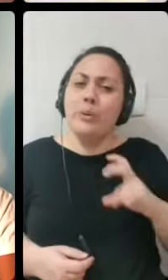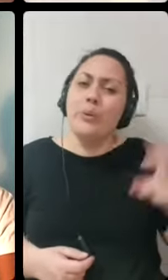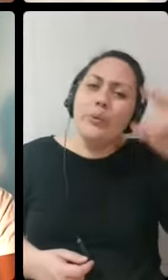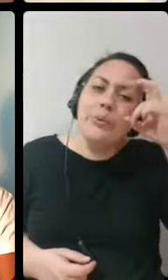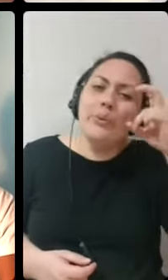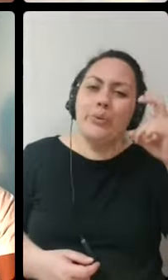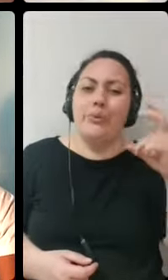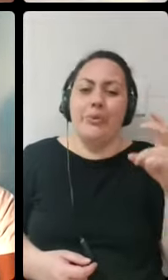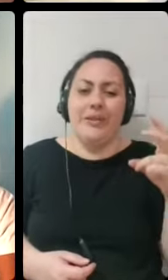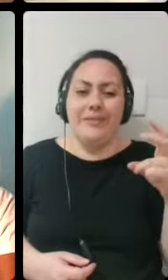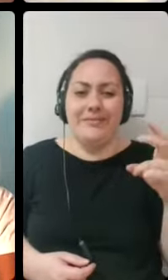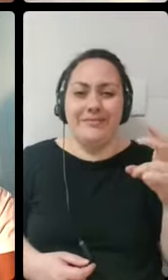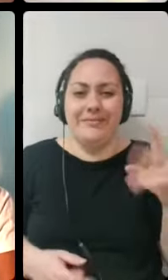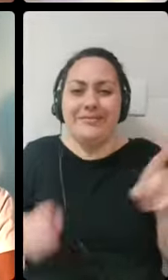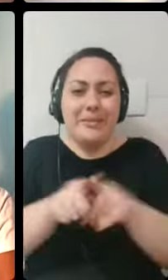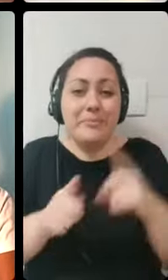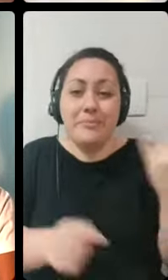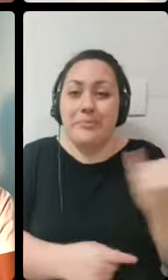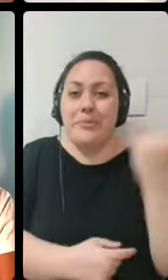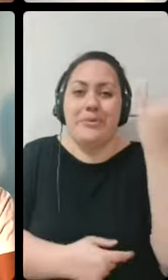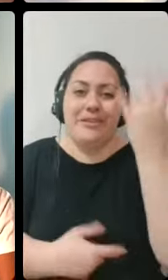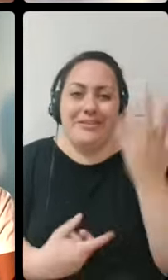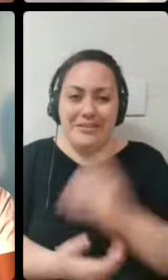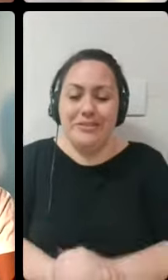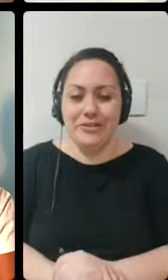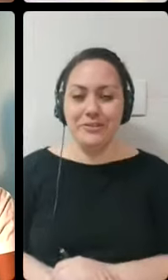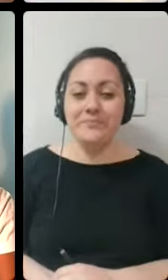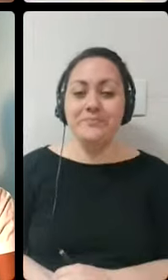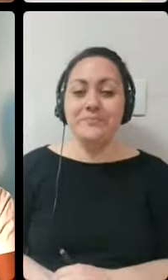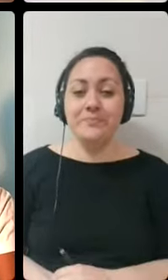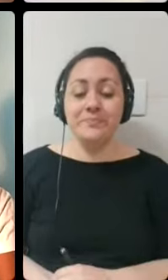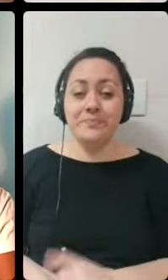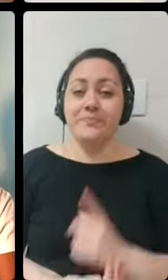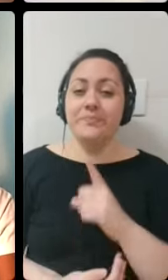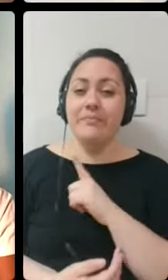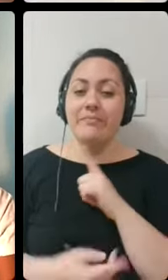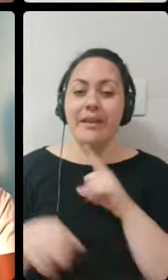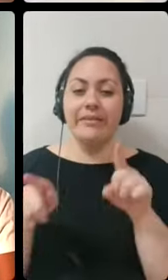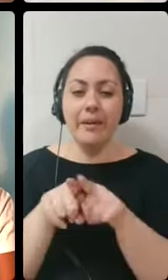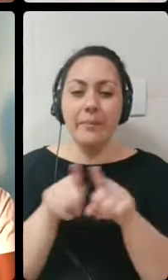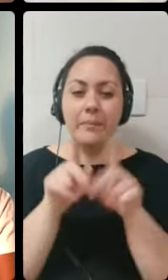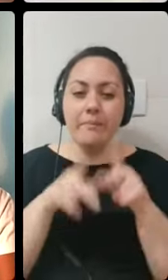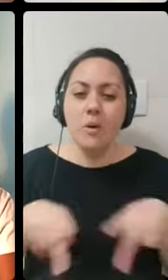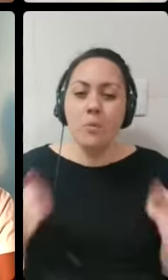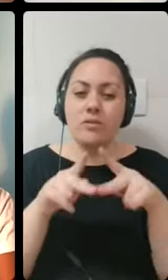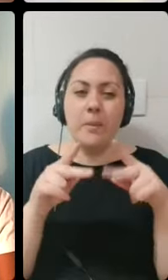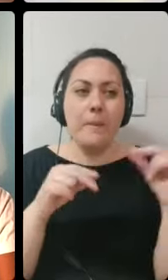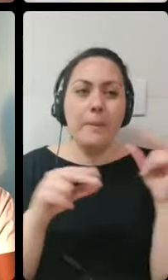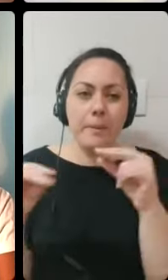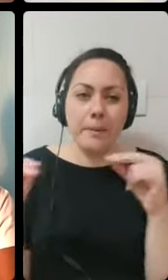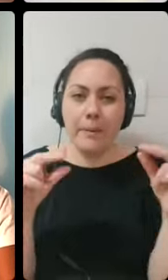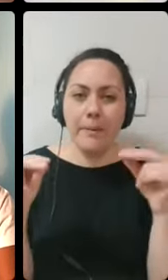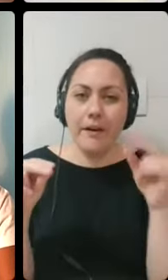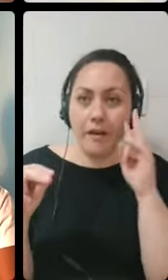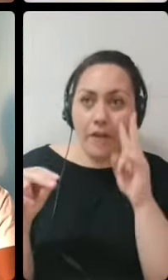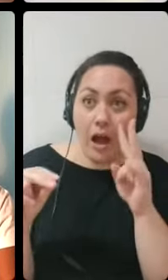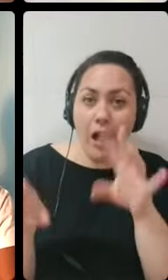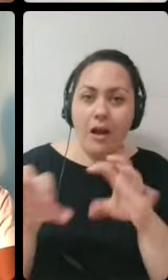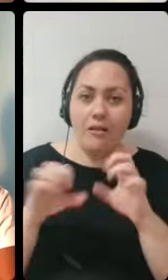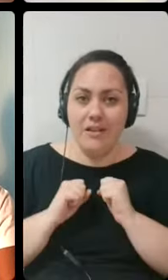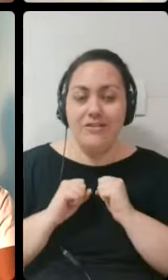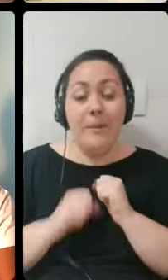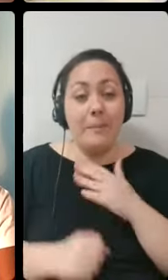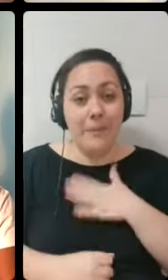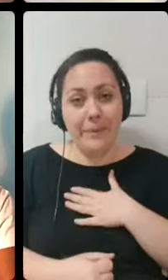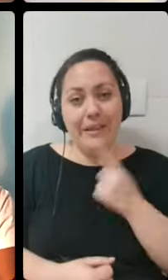aquela fala popular, aquela coisa popular, e era muito legal de ter essa troca. Então, para mim também me chamou bastante atenção essa oficina com